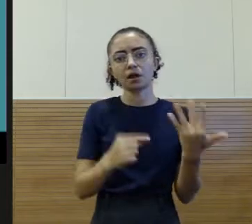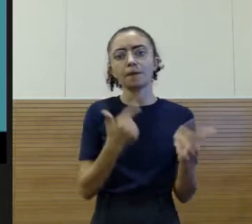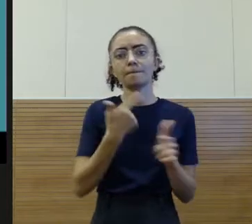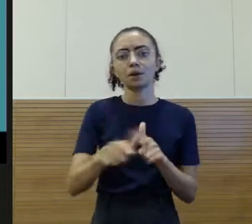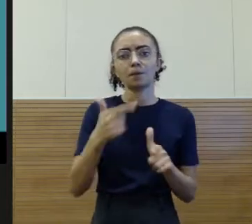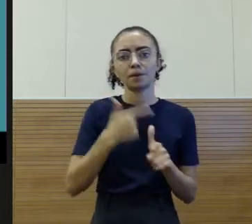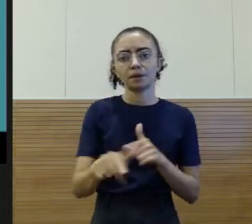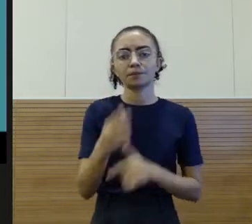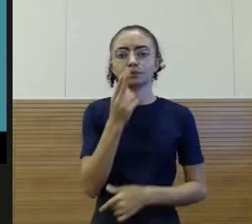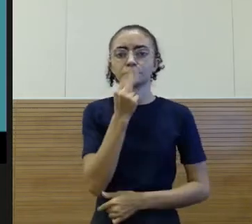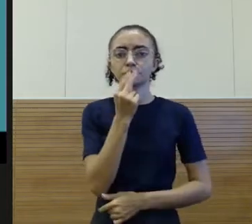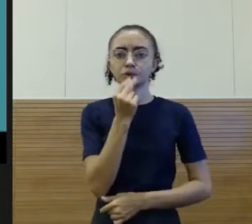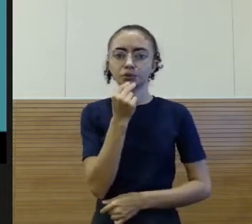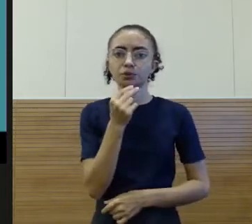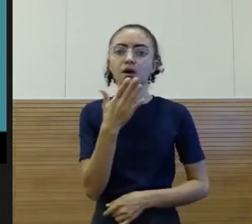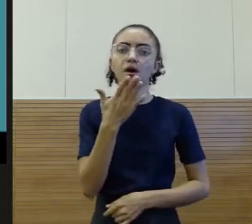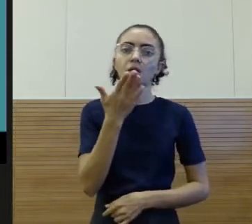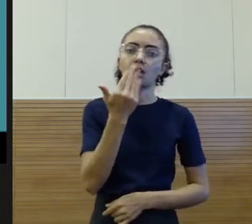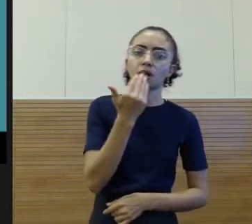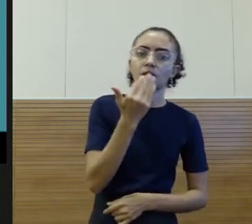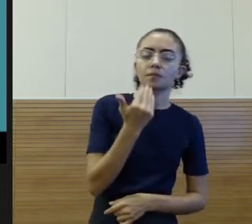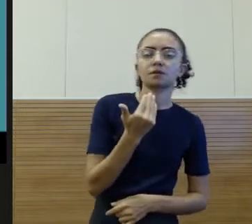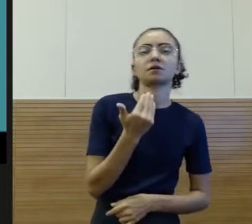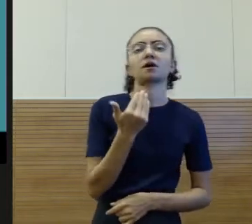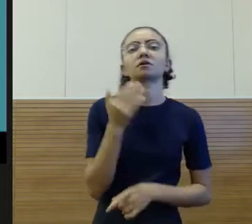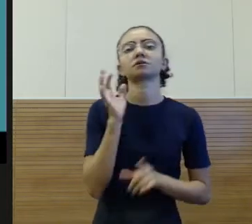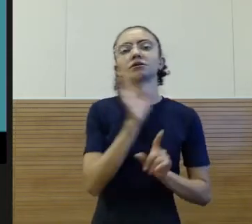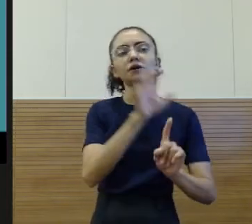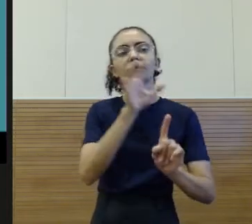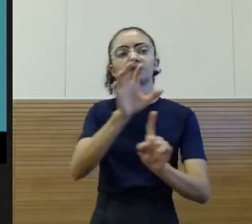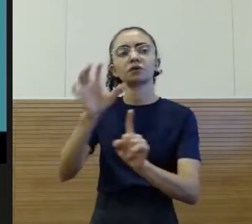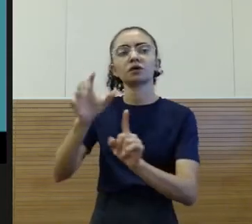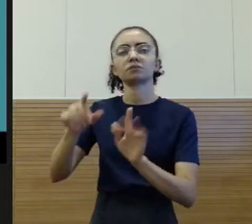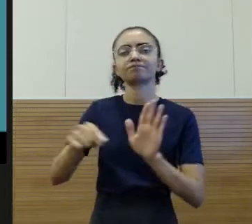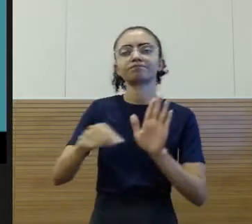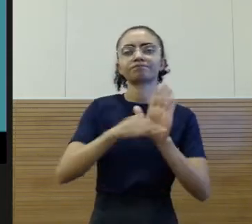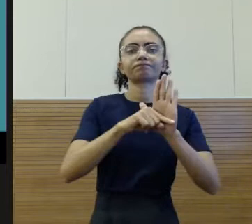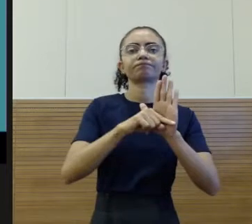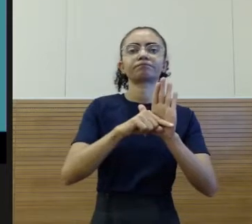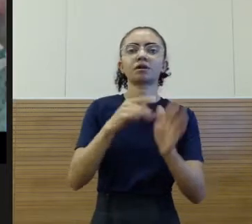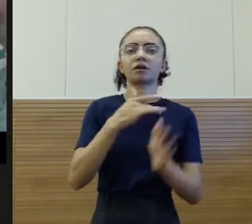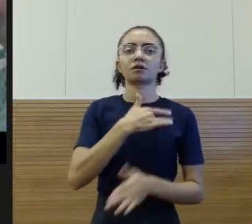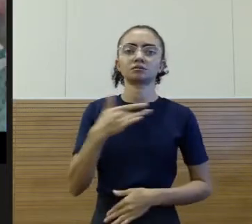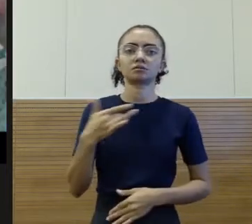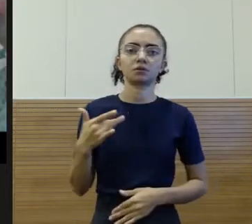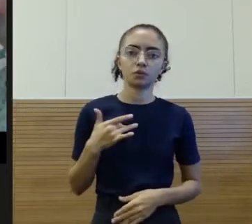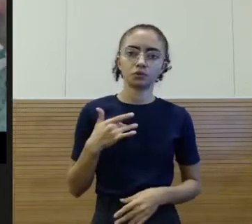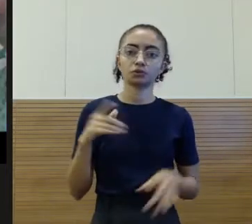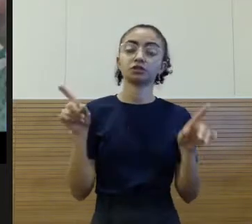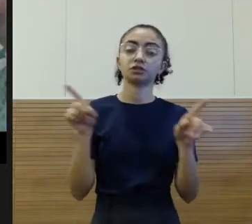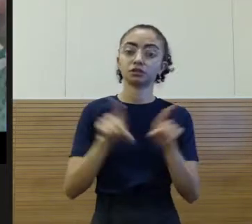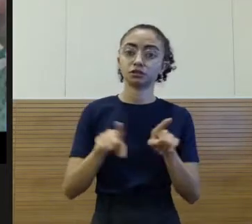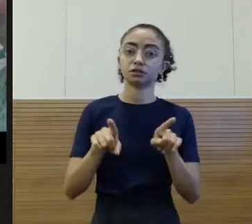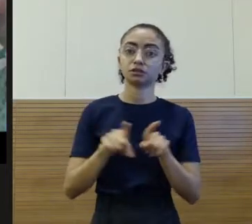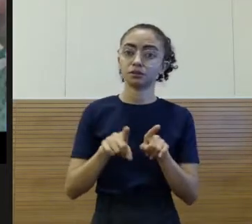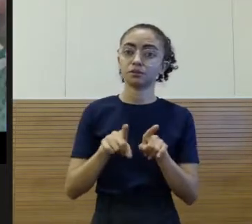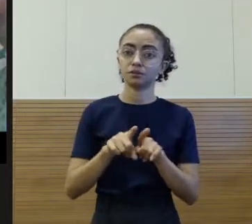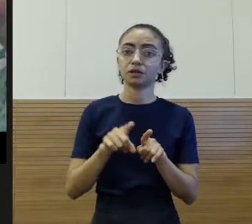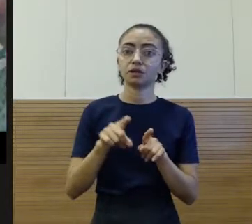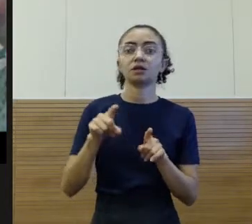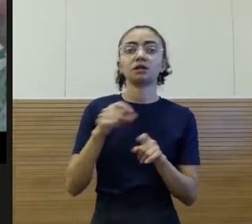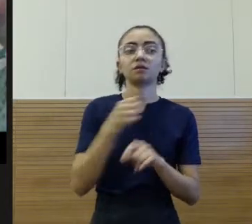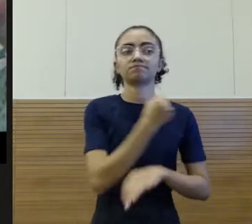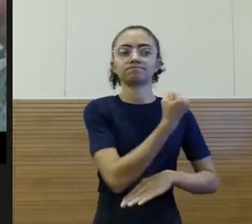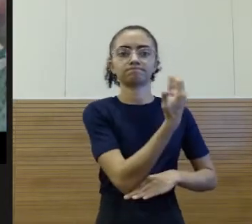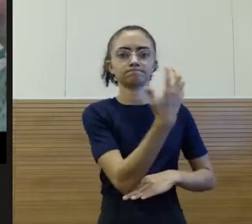problemas nutricionais, alimentares, que estão afetando negativamente a nossa saúde, mas também os nossos